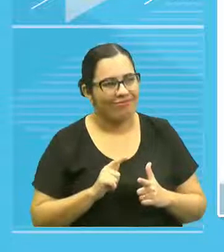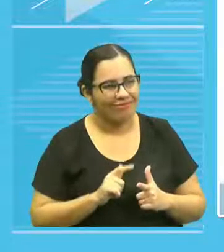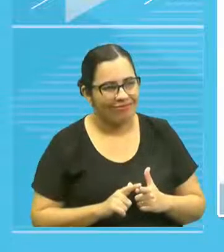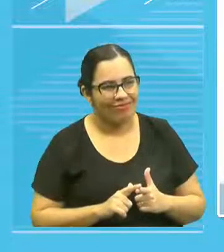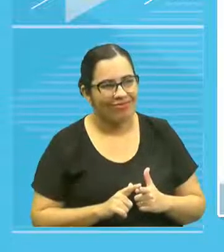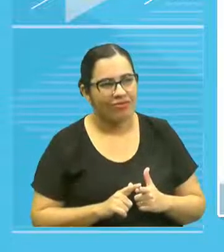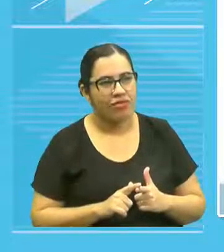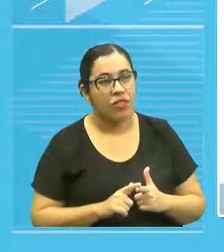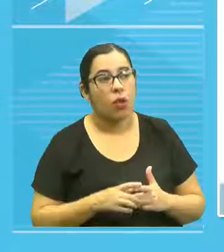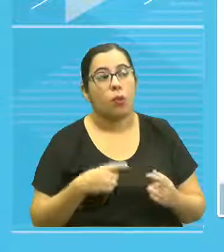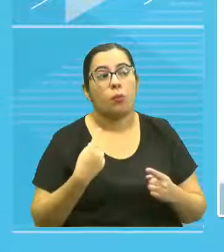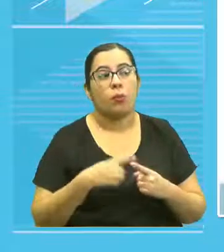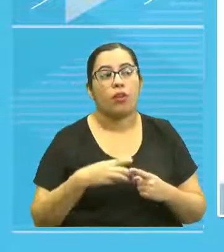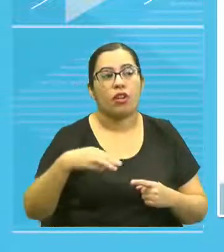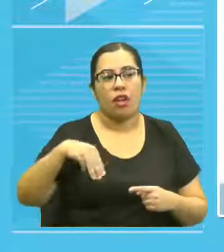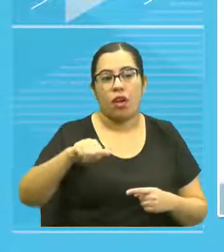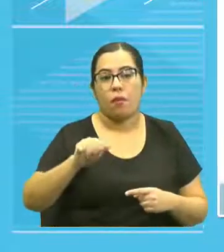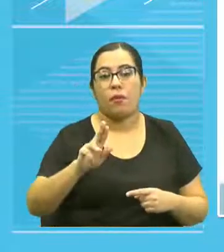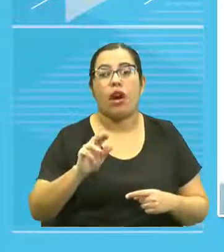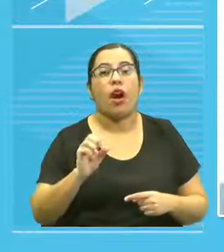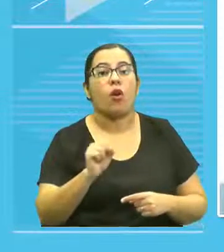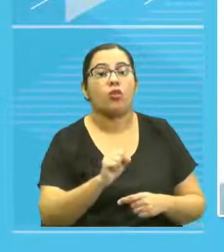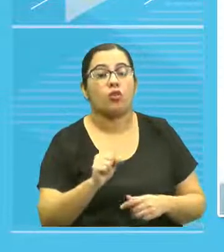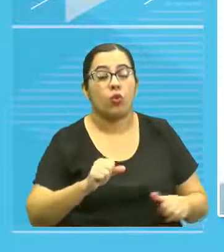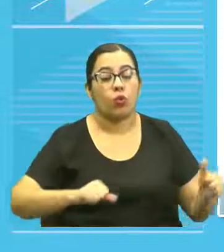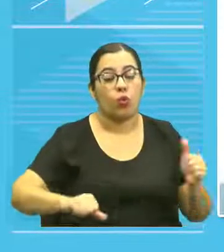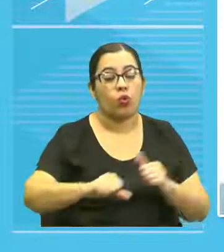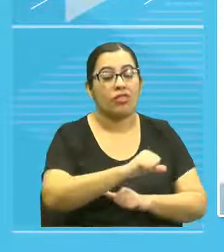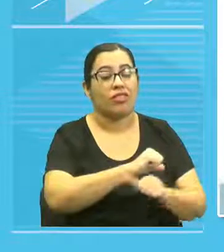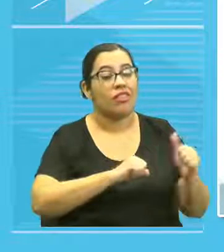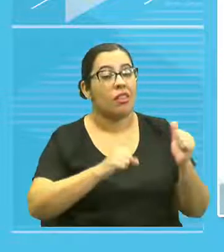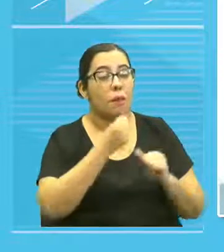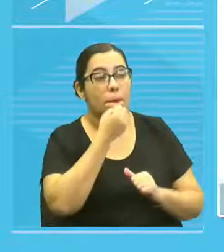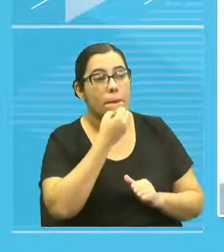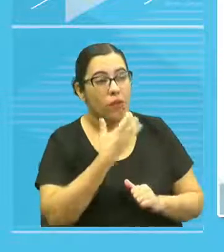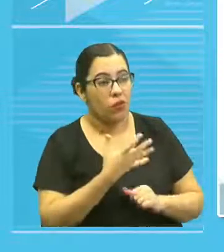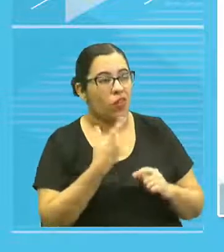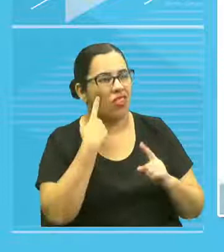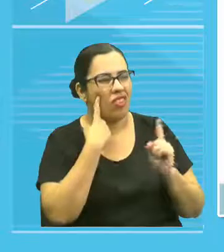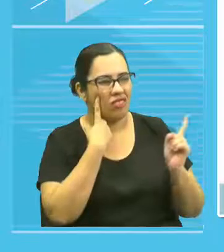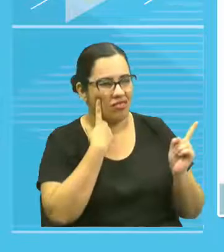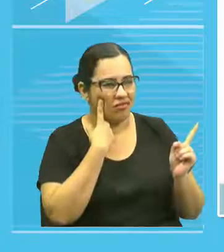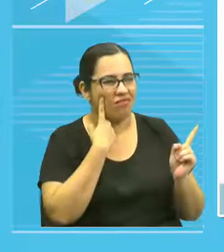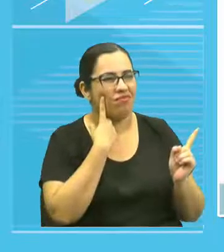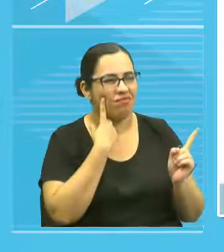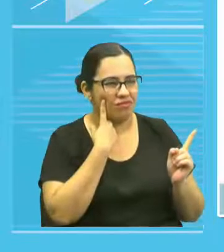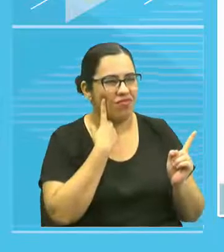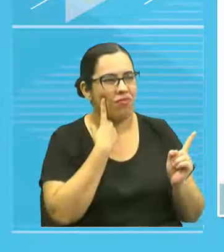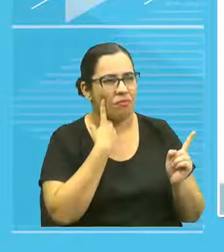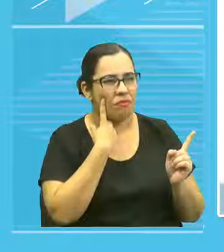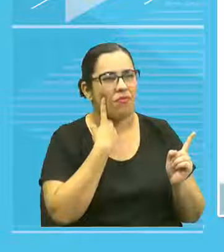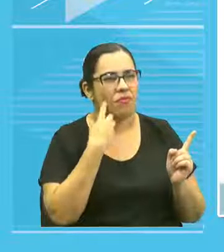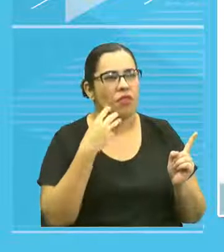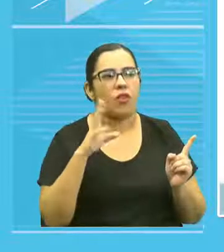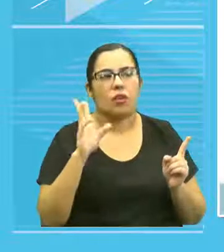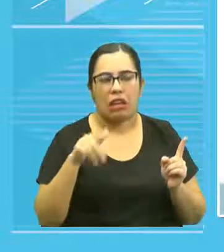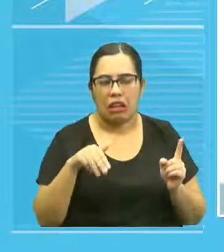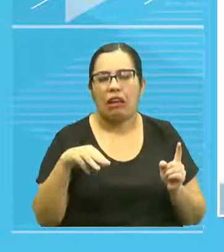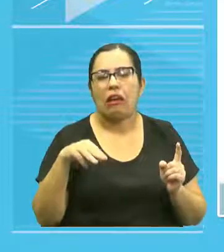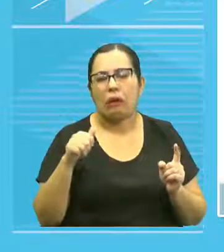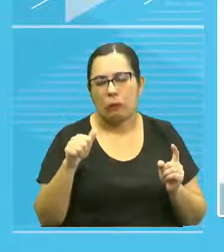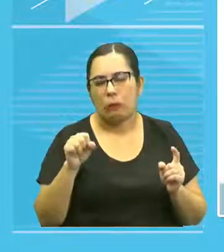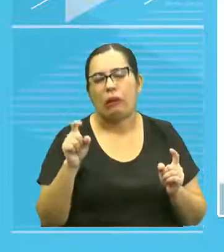nos encontrar de bons que sinônimo antônimo de bom né aquelas mãos é a mesma coisa